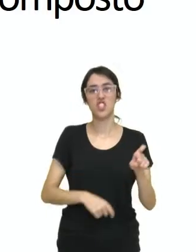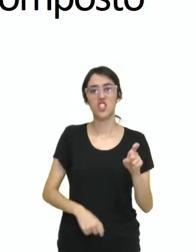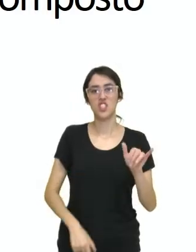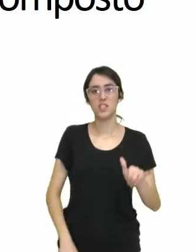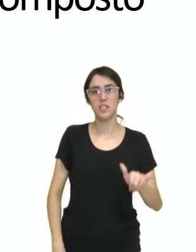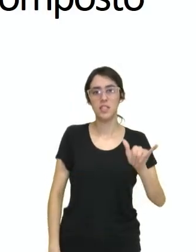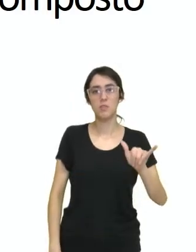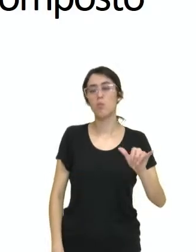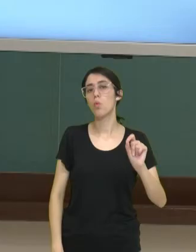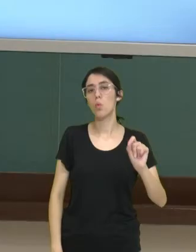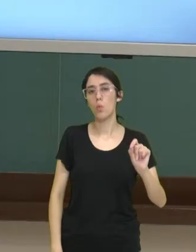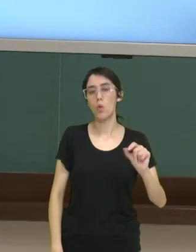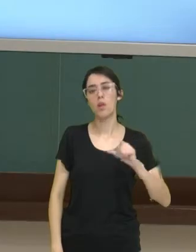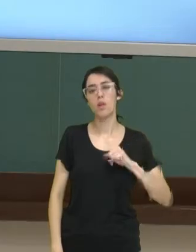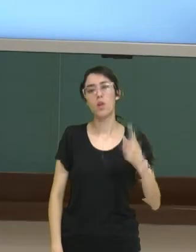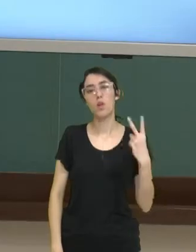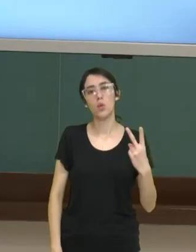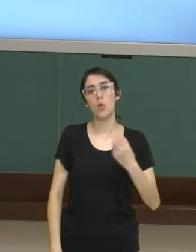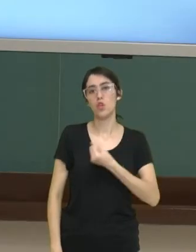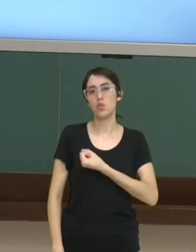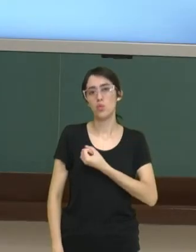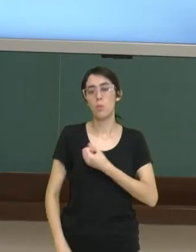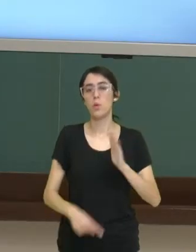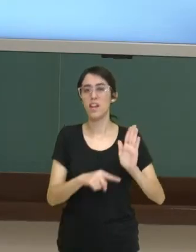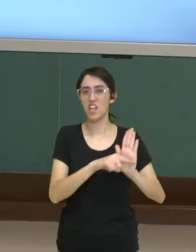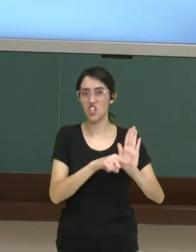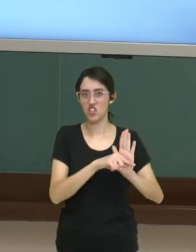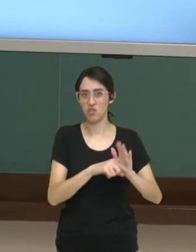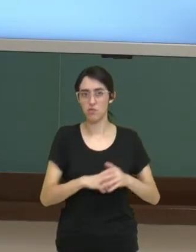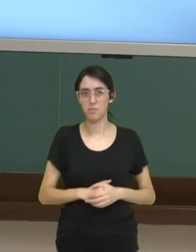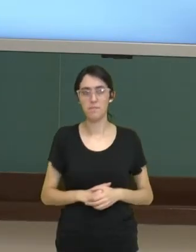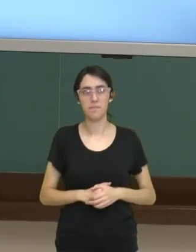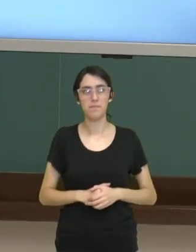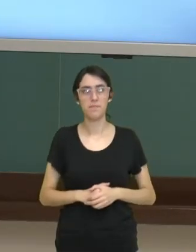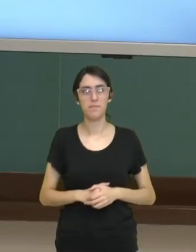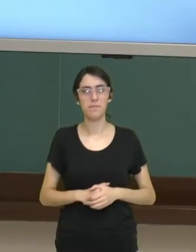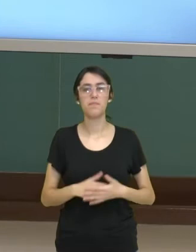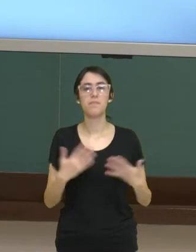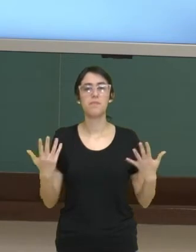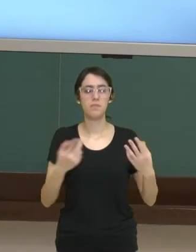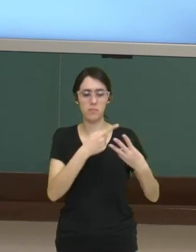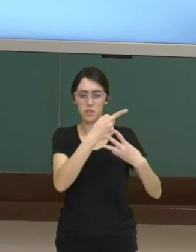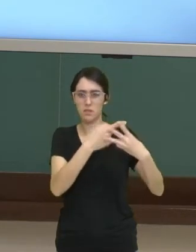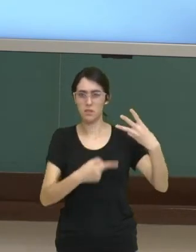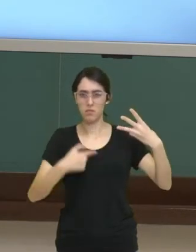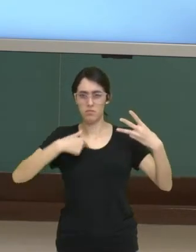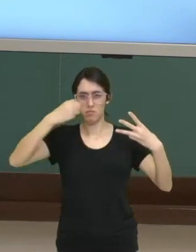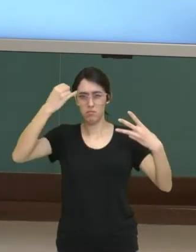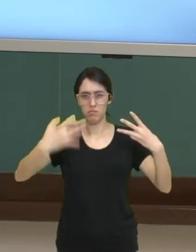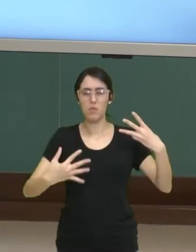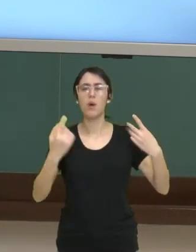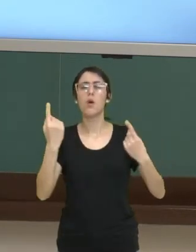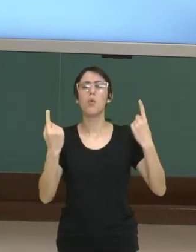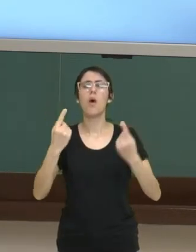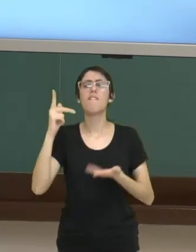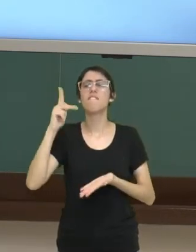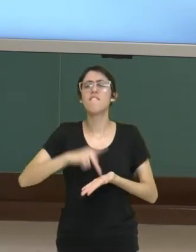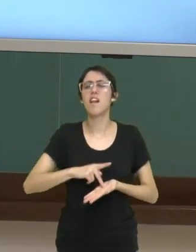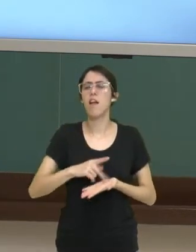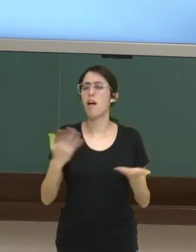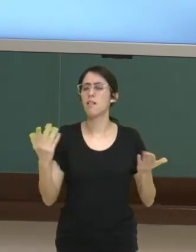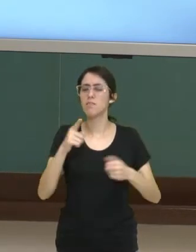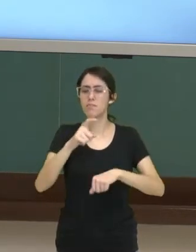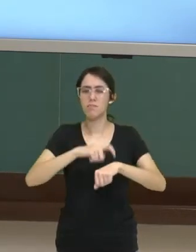é composto por 2 números negativos. Quais dessas afirmativas são verdadeiras? Vou